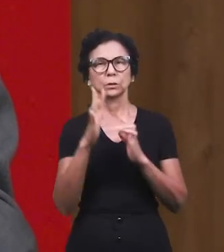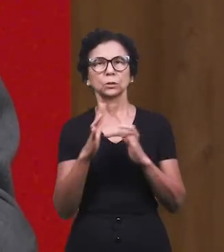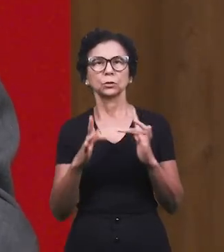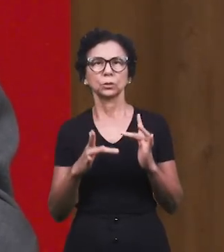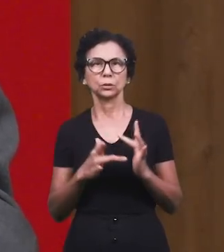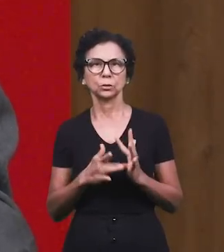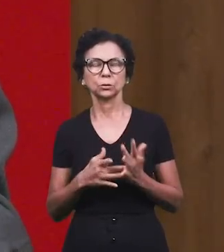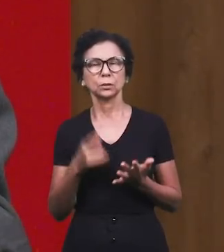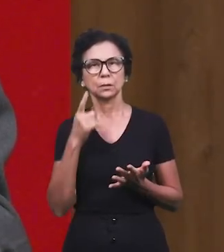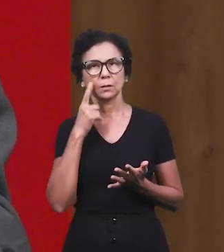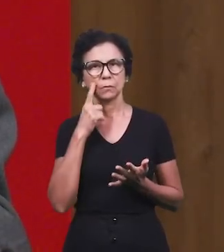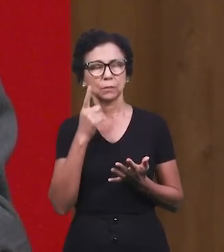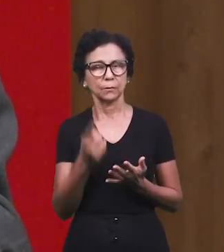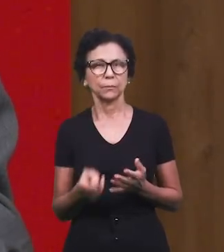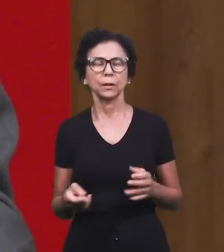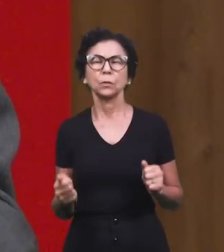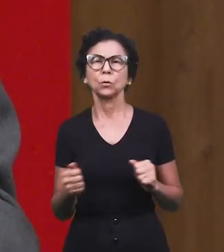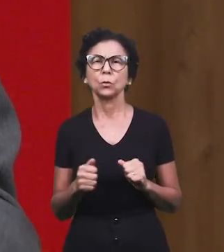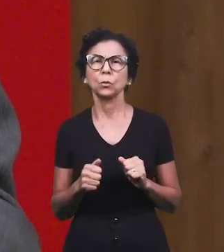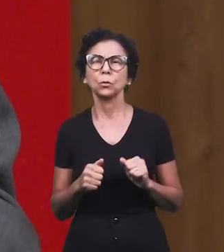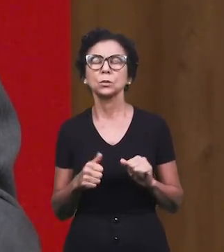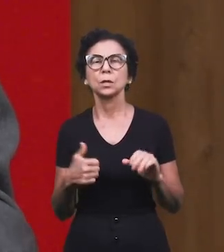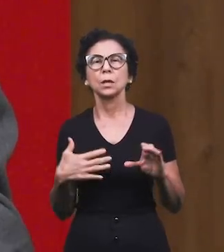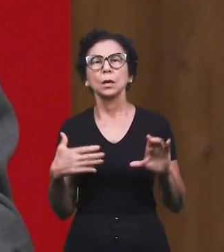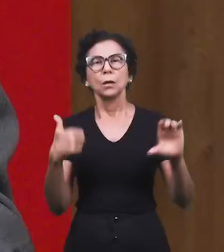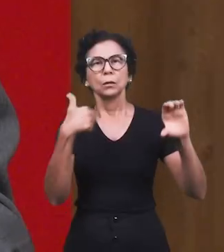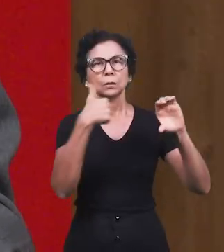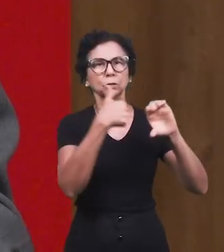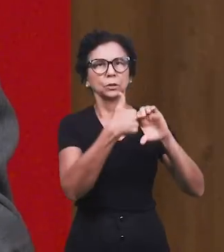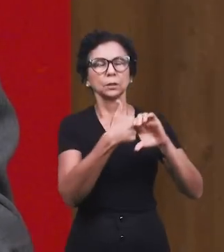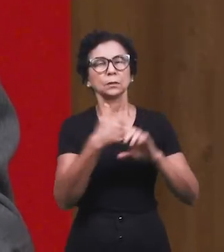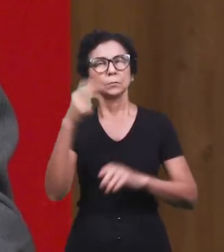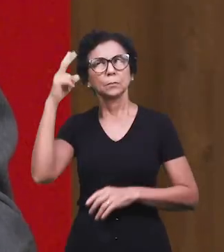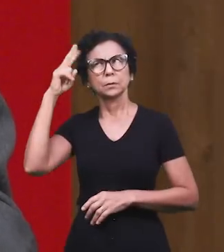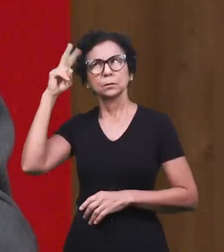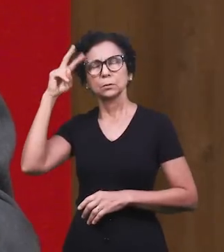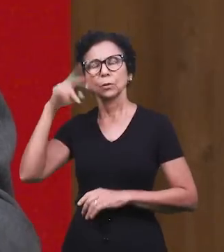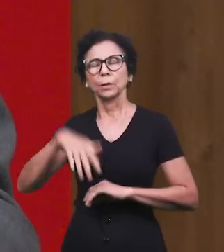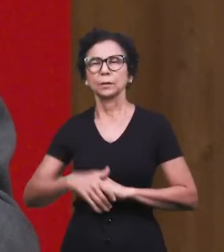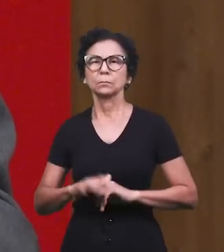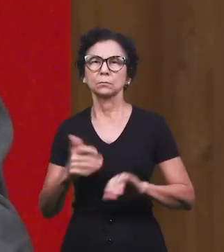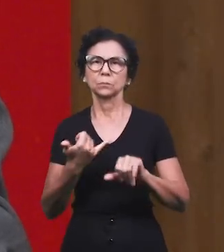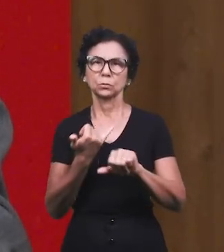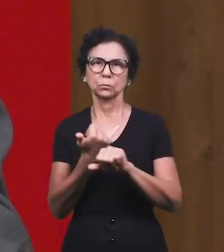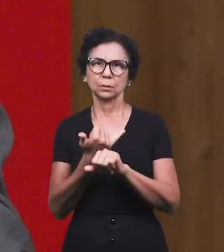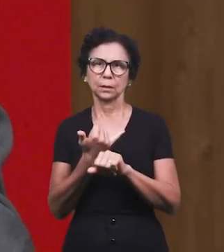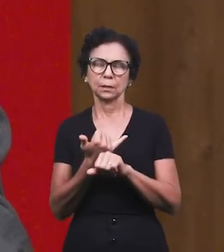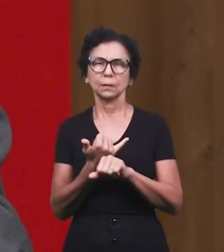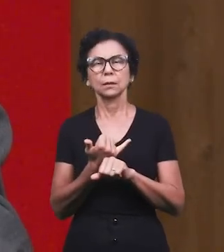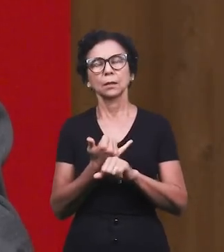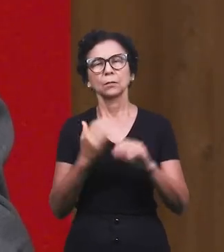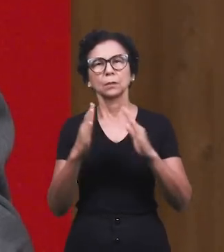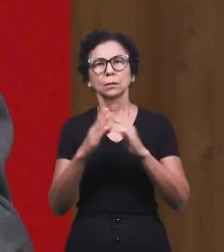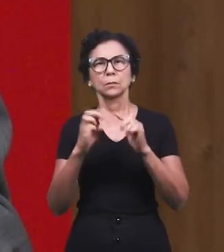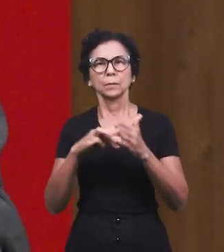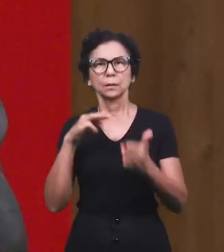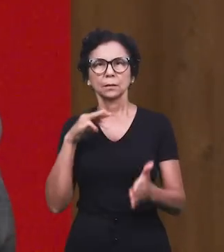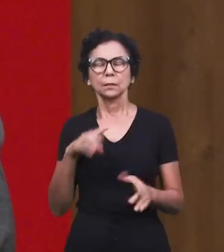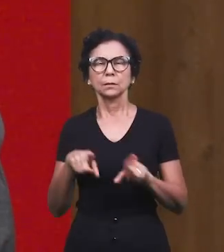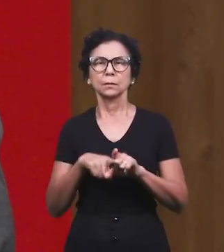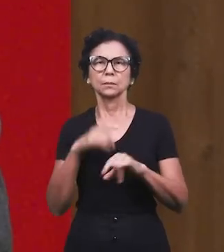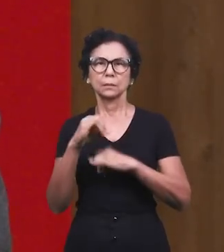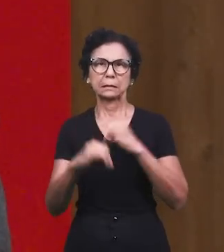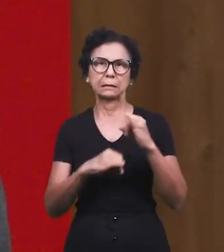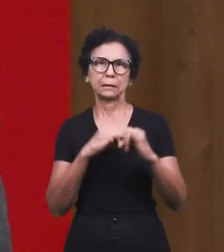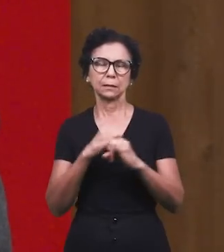programa, A História do Cristianismo, nos canais da Igreja Cristã Maranata, tanto na TV como na internet.